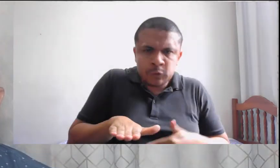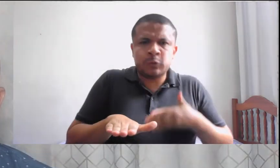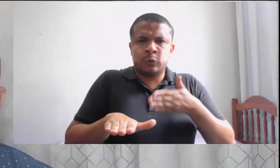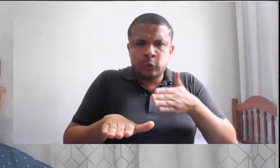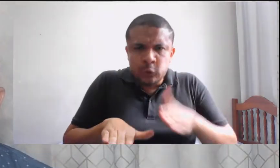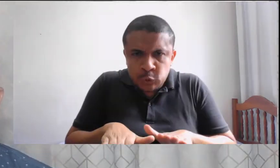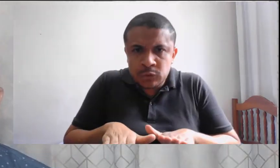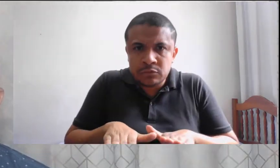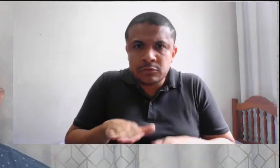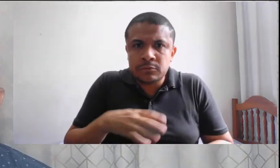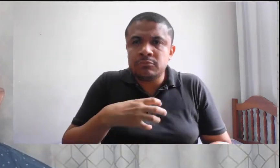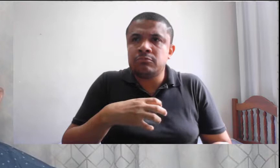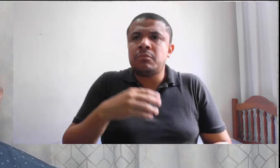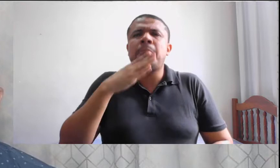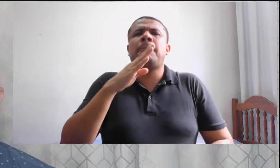bêbado,